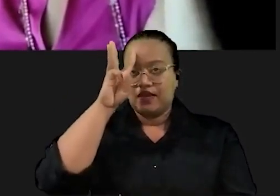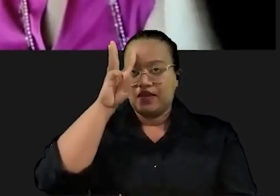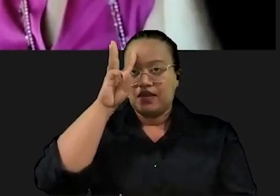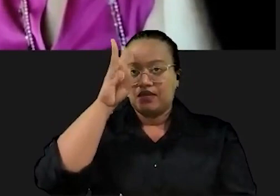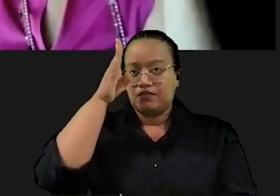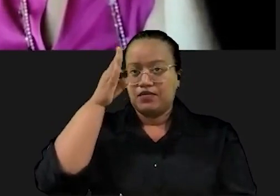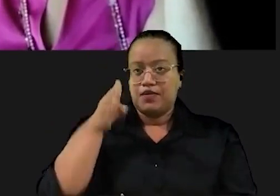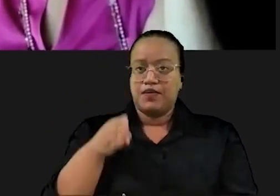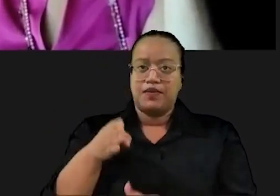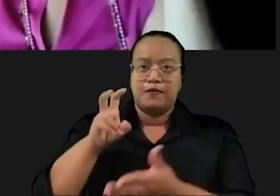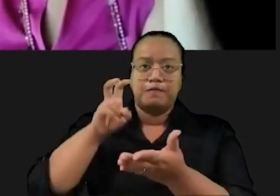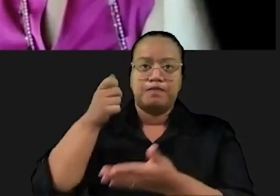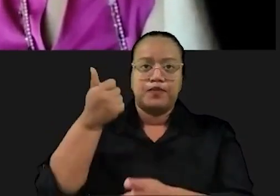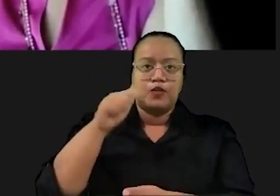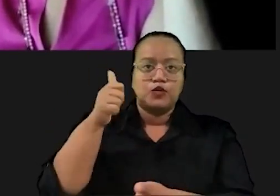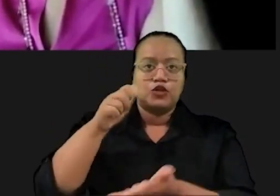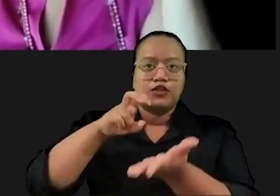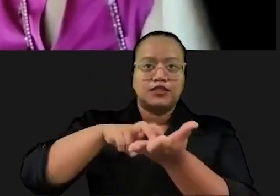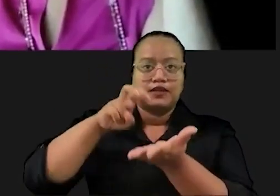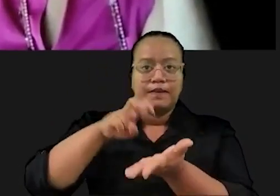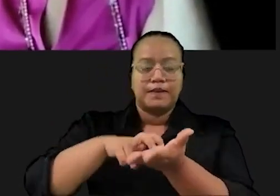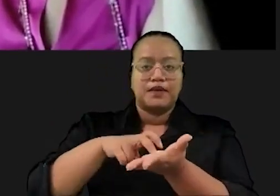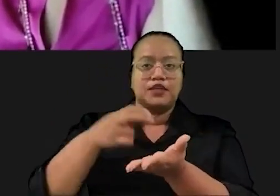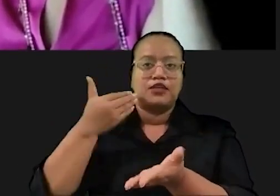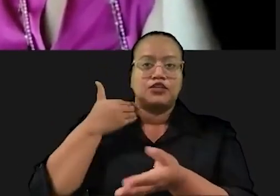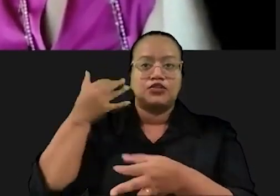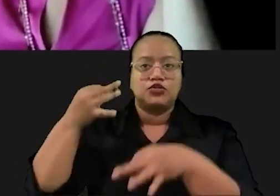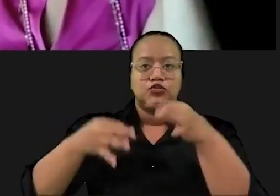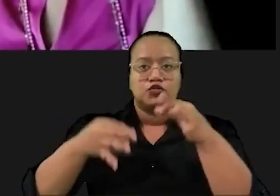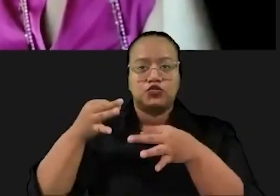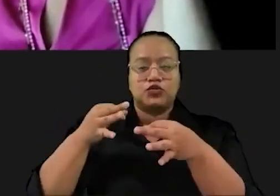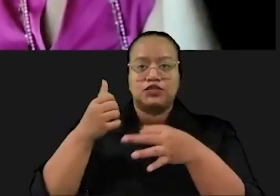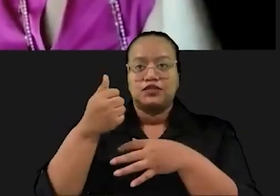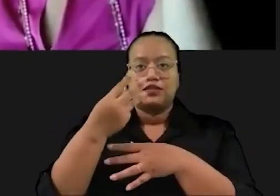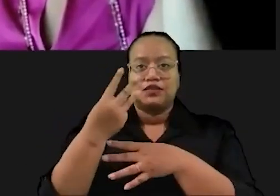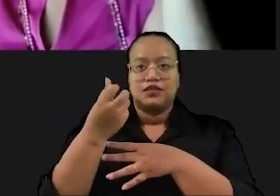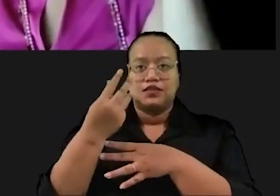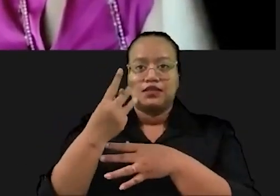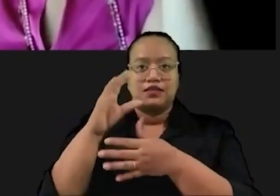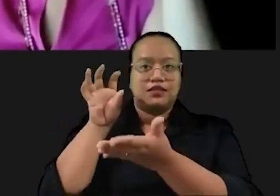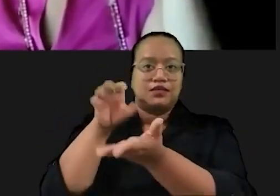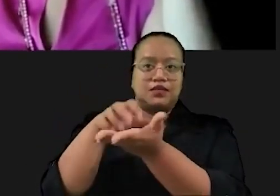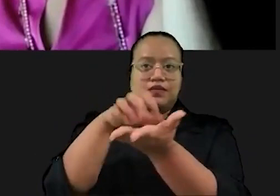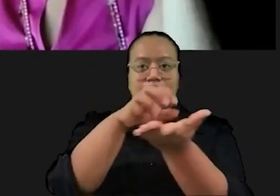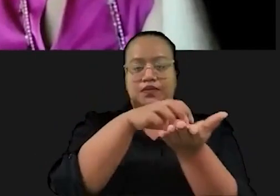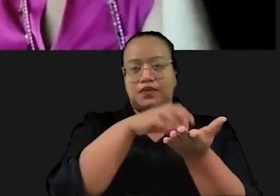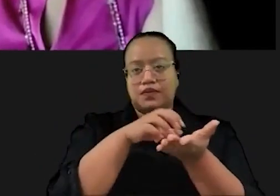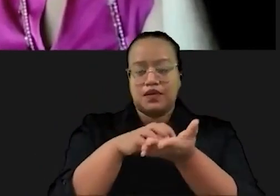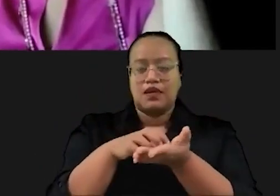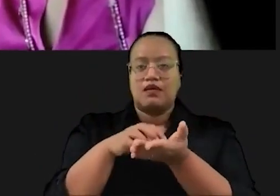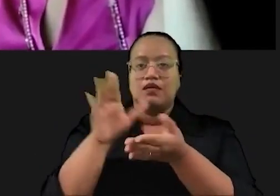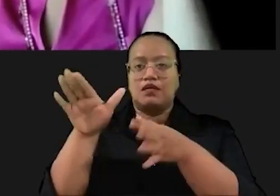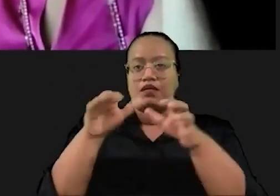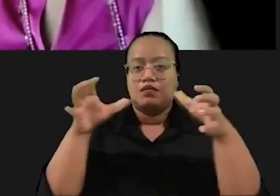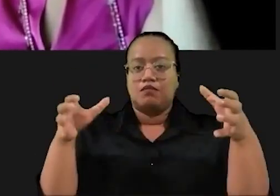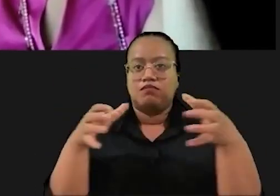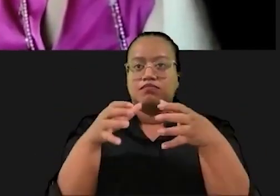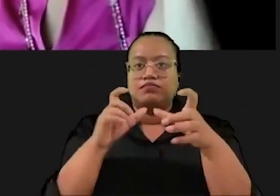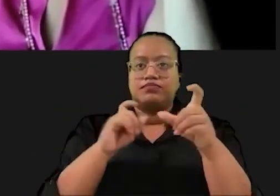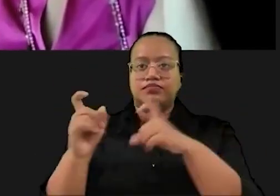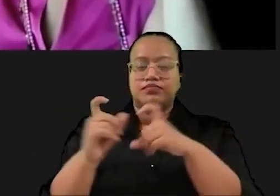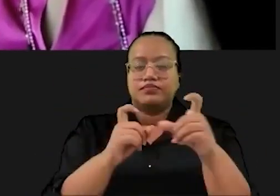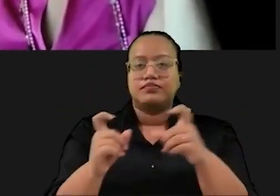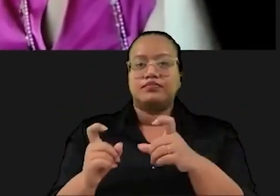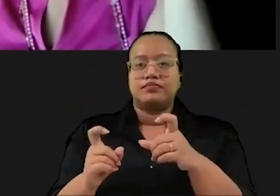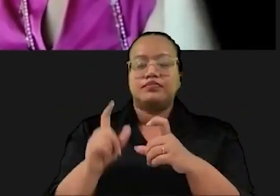juízes das 13 unidades federativas. E geralmente com um tema que nasce também de baixo